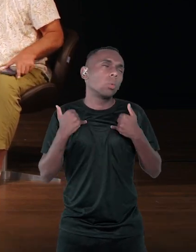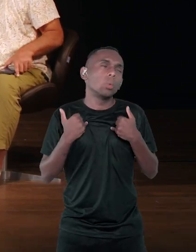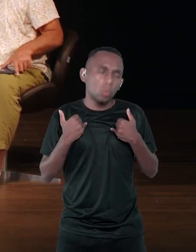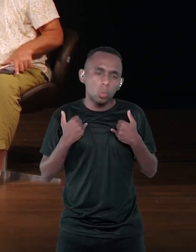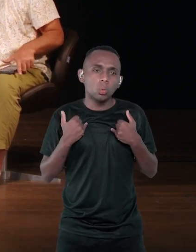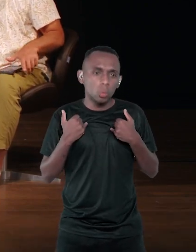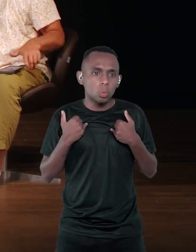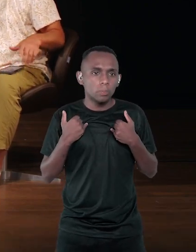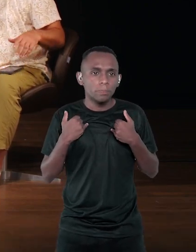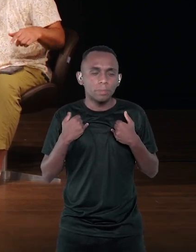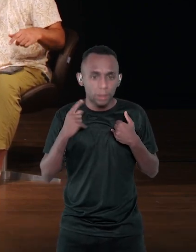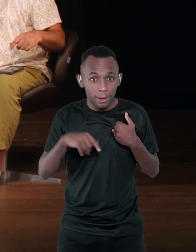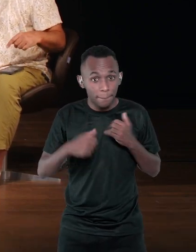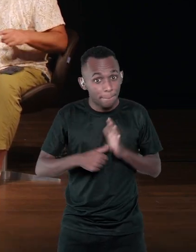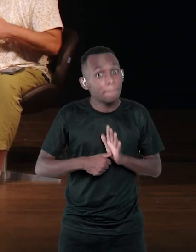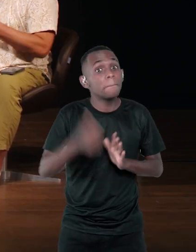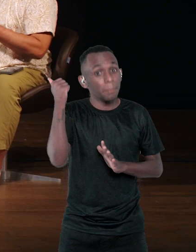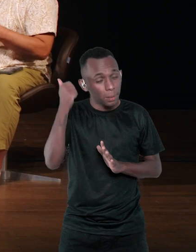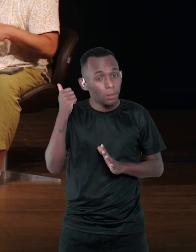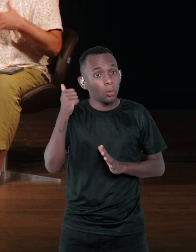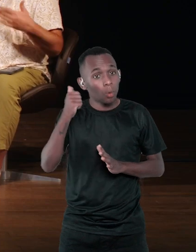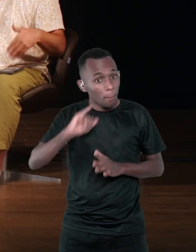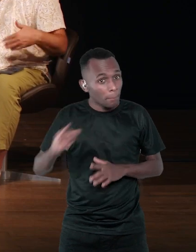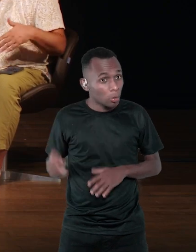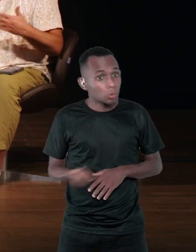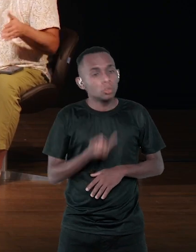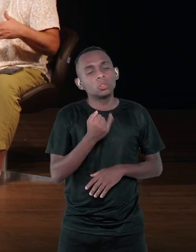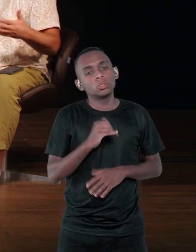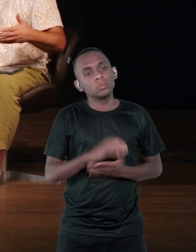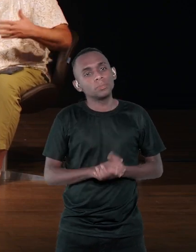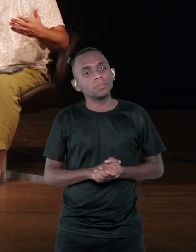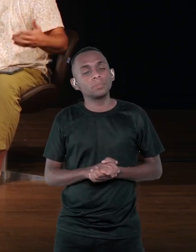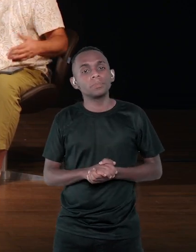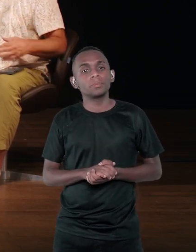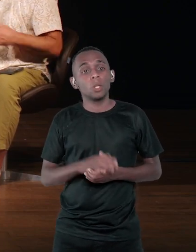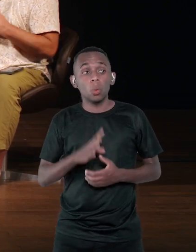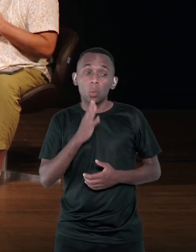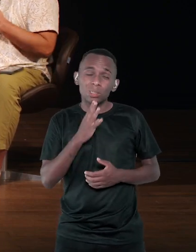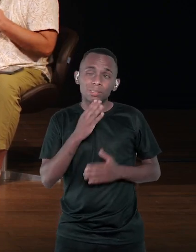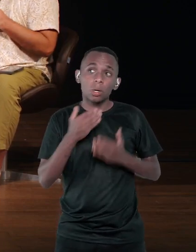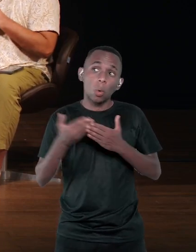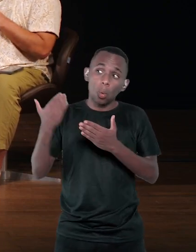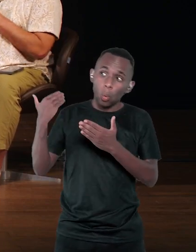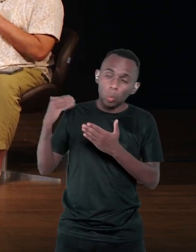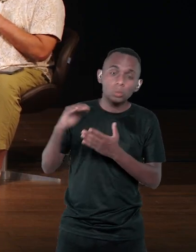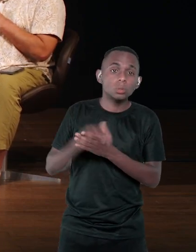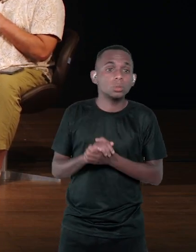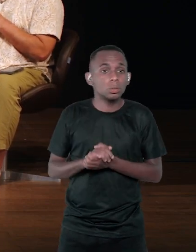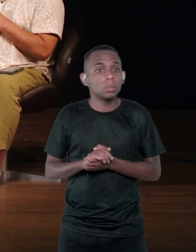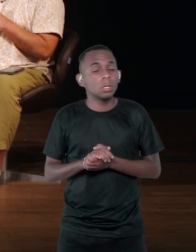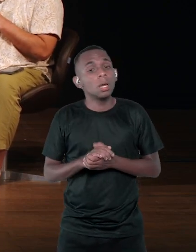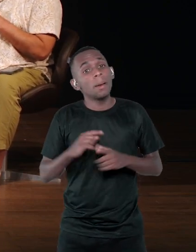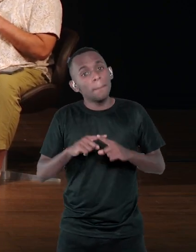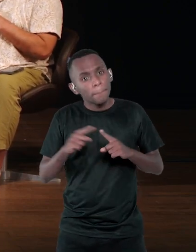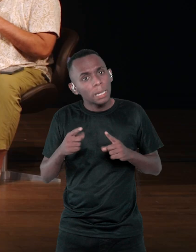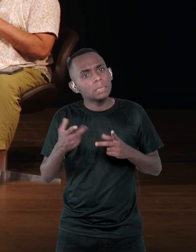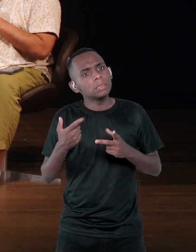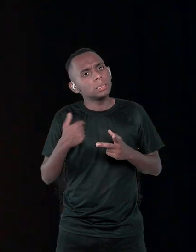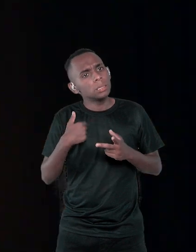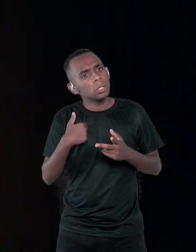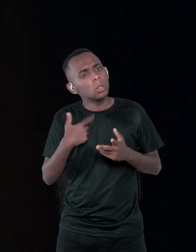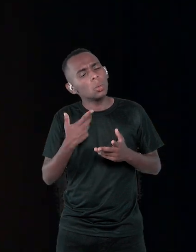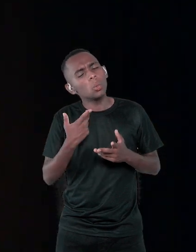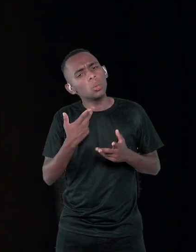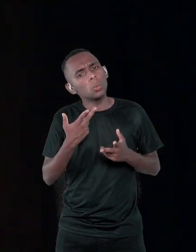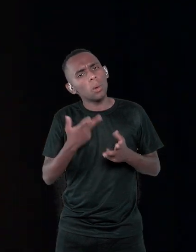sabia que era em primeiríssima mão. Eu conheço seus trabalhos, esse aqui não conhecia, mas talvez era alguma coisa que tivesse me escapado, como o livro, que também você não